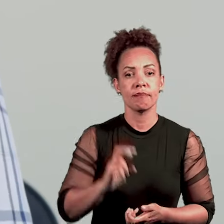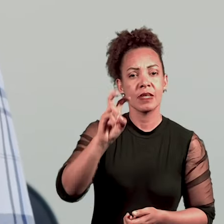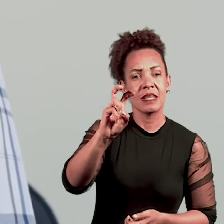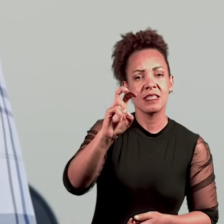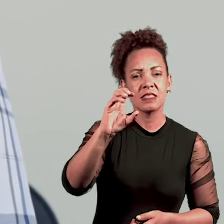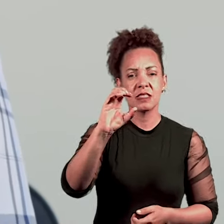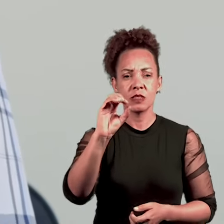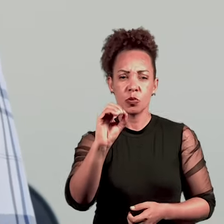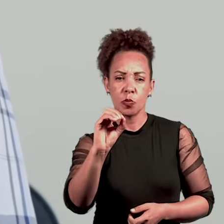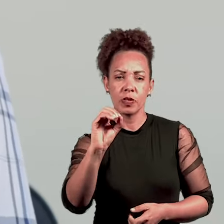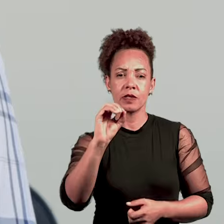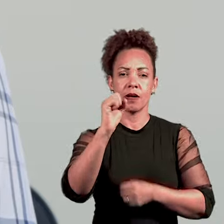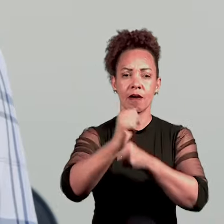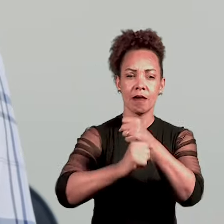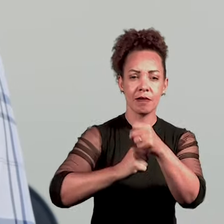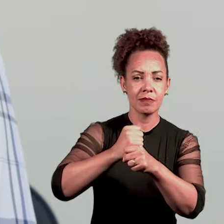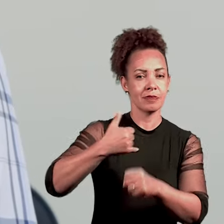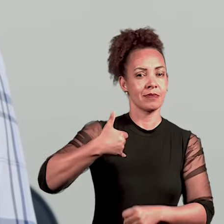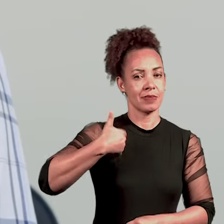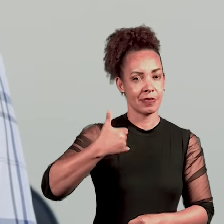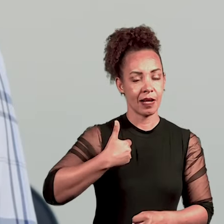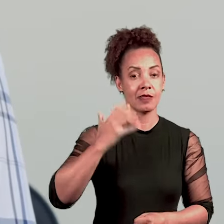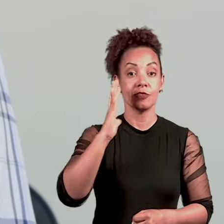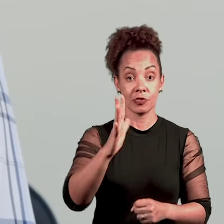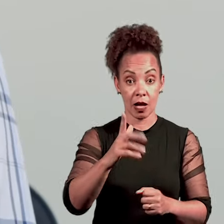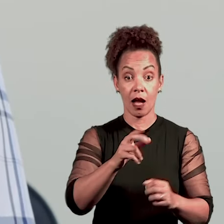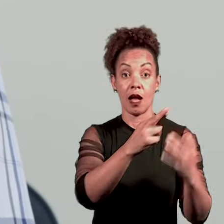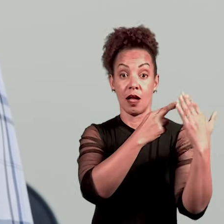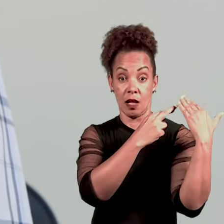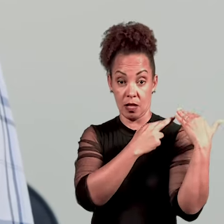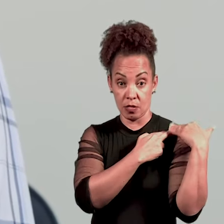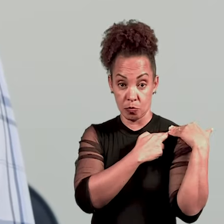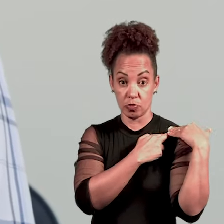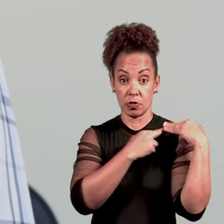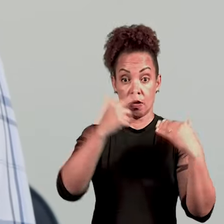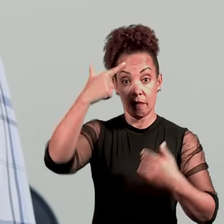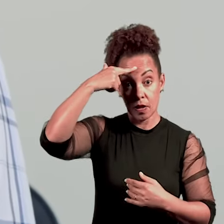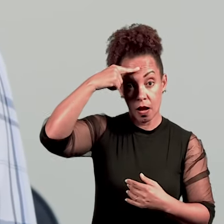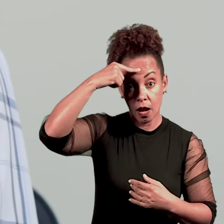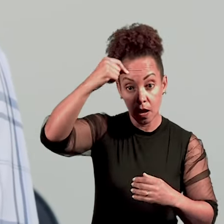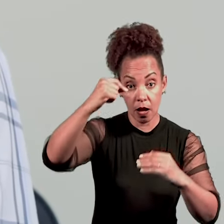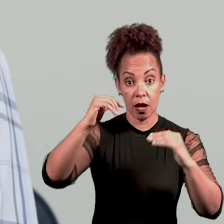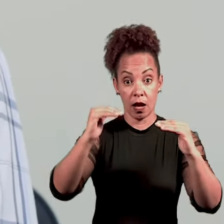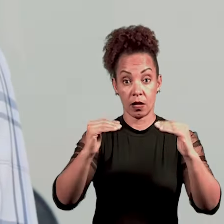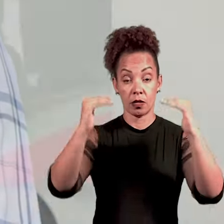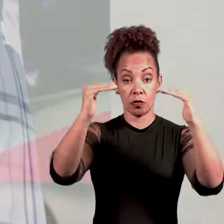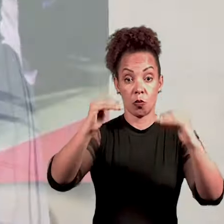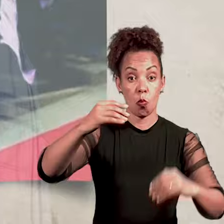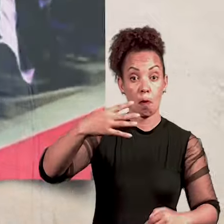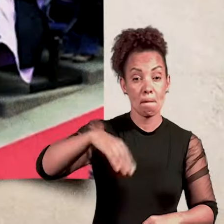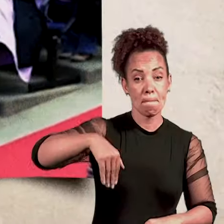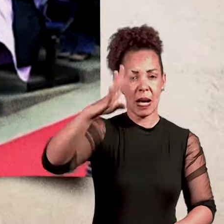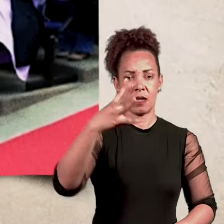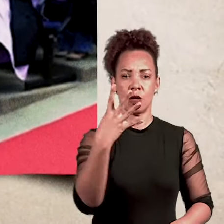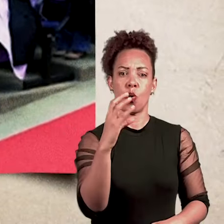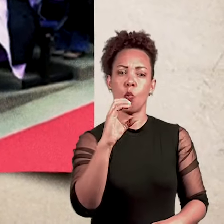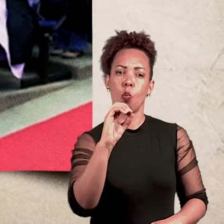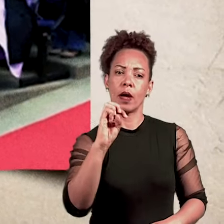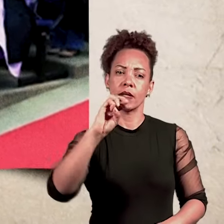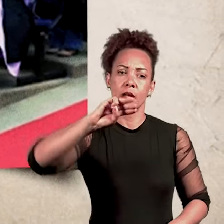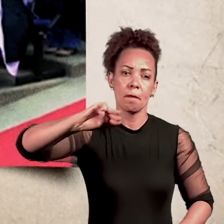foi responsável pela graduação de mais de 40 mil profissionais, né? Fora